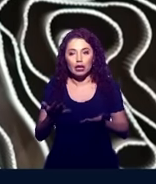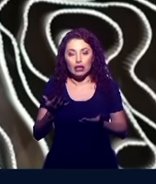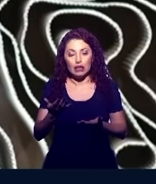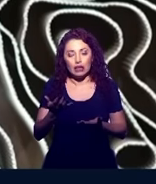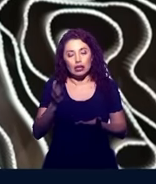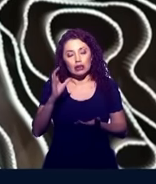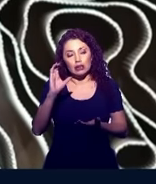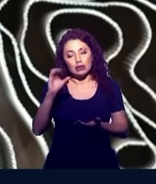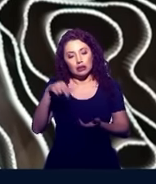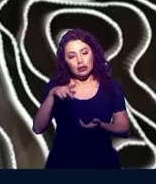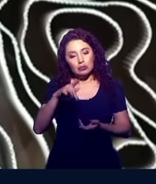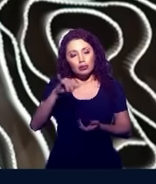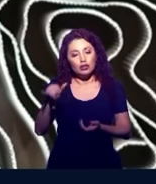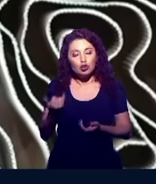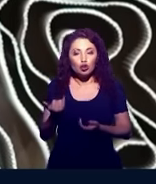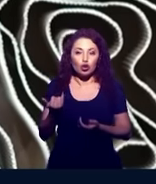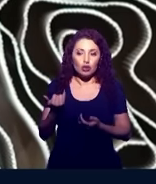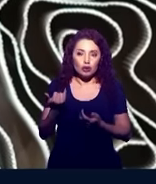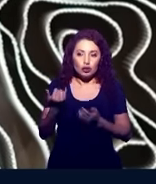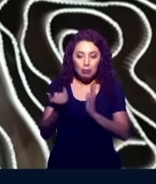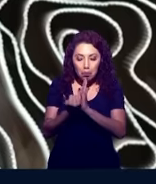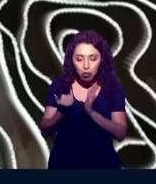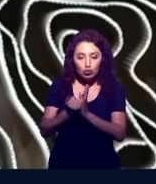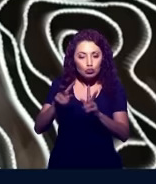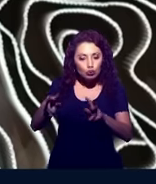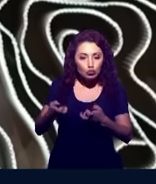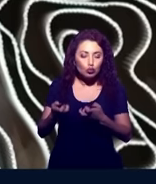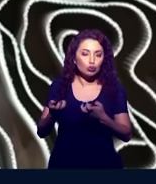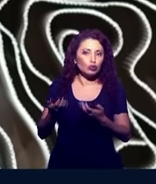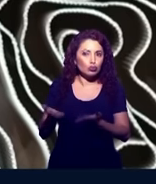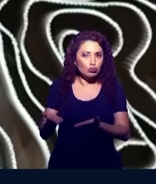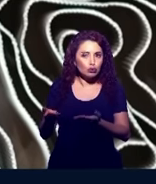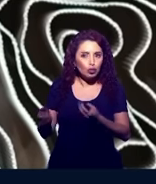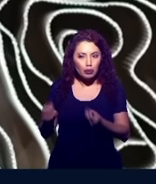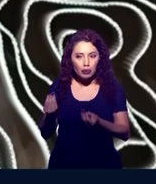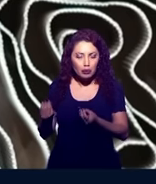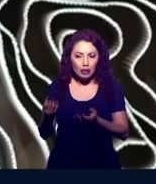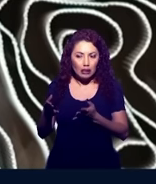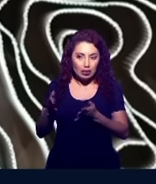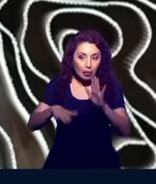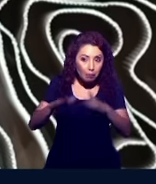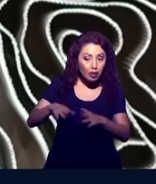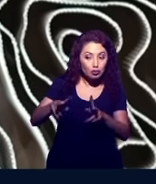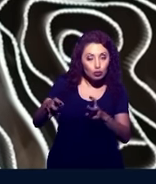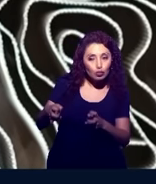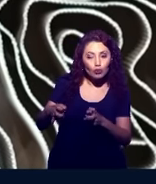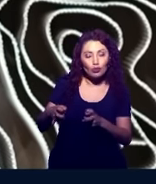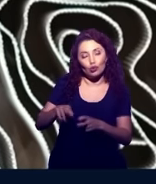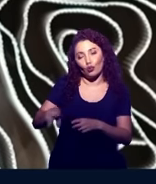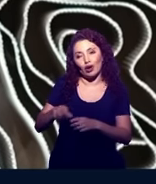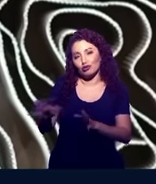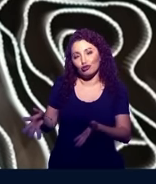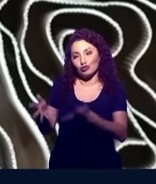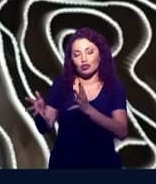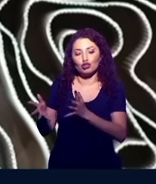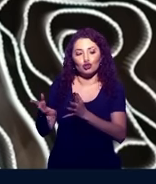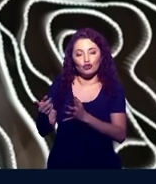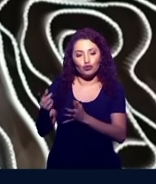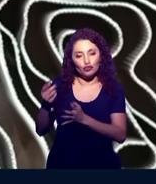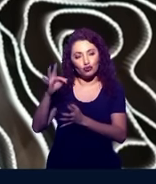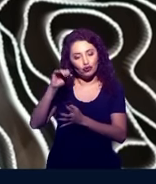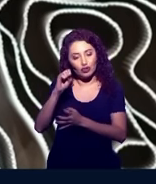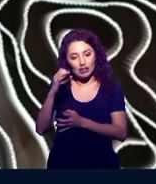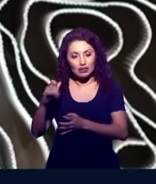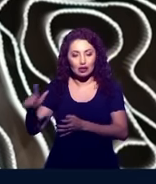imposto sobre o lucro depende do lucro não pode depender enfim de sentios fiscais quando a gente fala em em tentar consertar esse